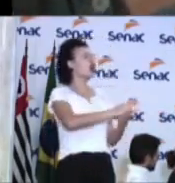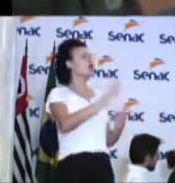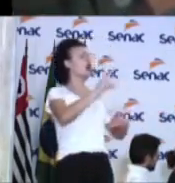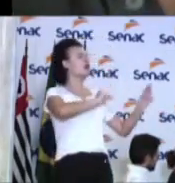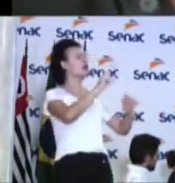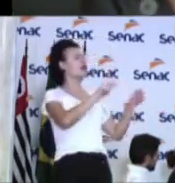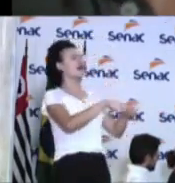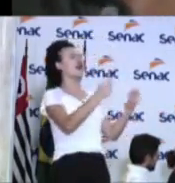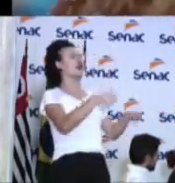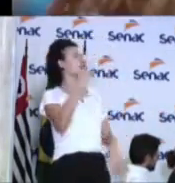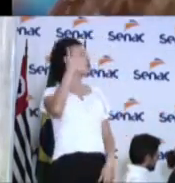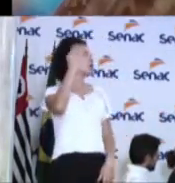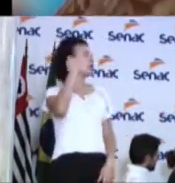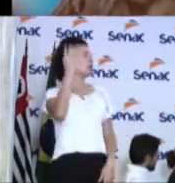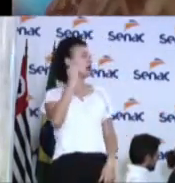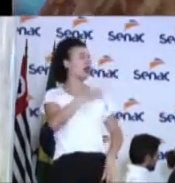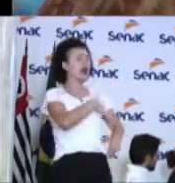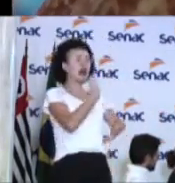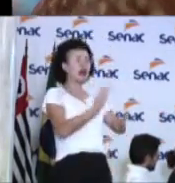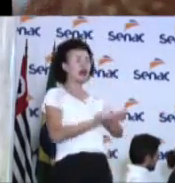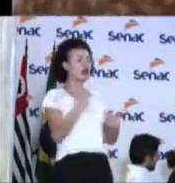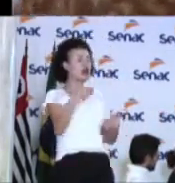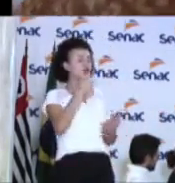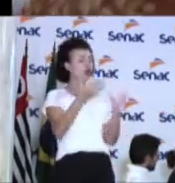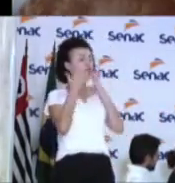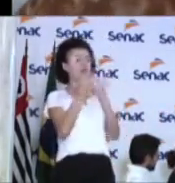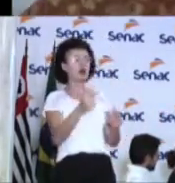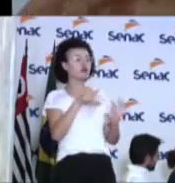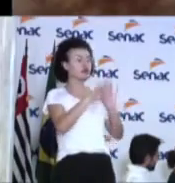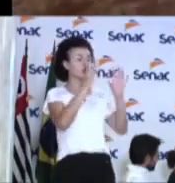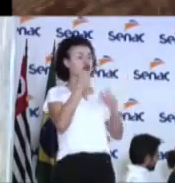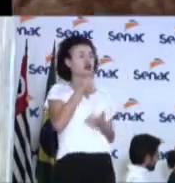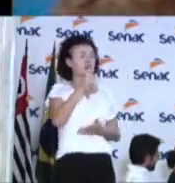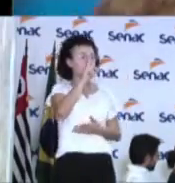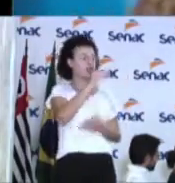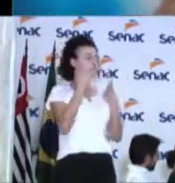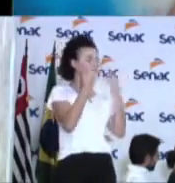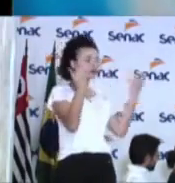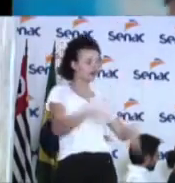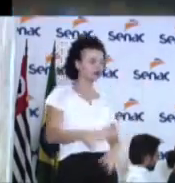começou falando um monte de besteira aqui no meu ouvido, aqui o tempo inteiro na sala de aula, quando eu quero me concentrar, mostrando pra senhora gaivota que eu fiz.